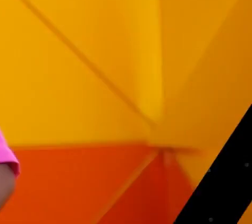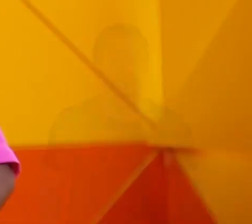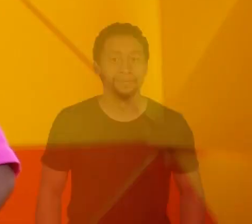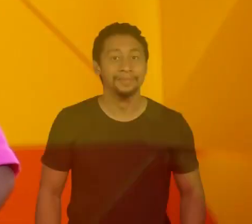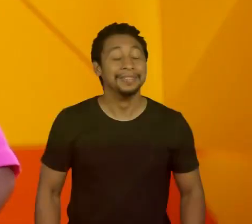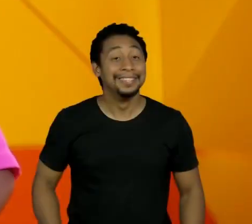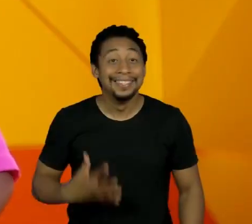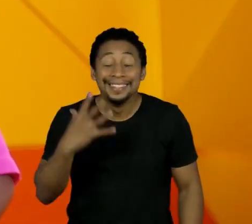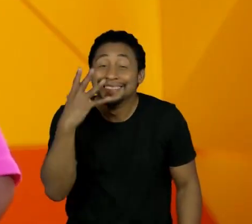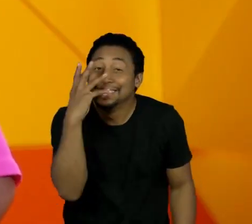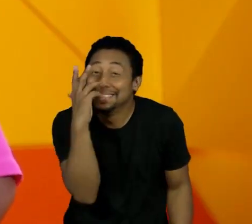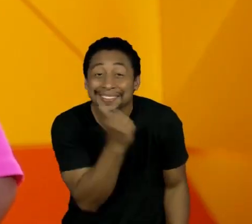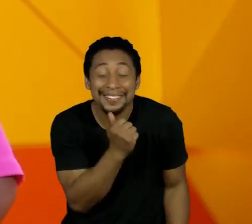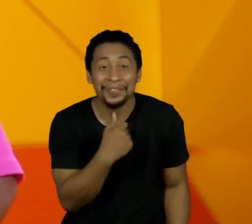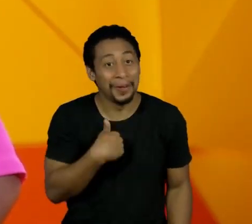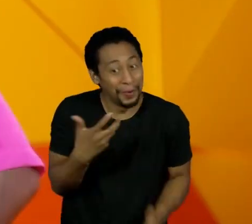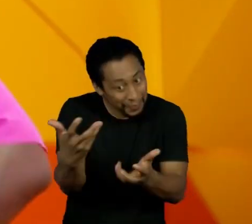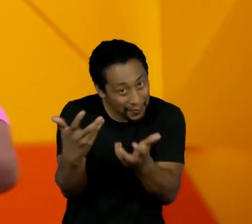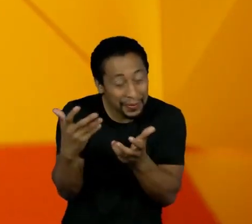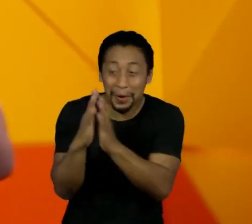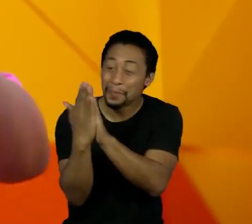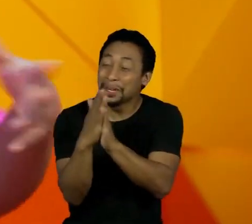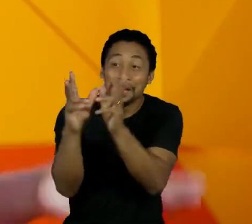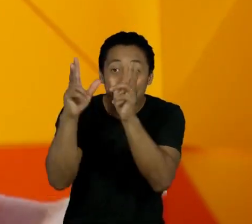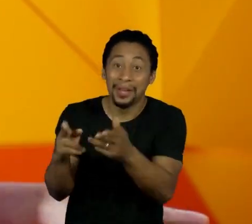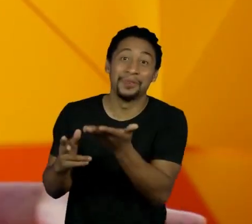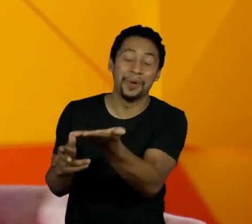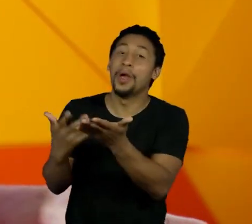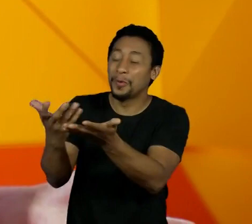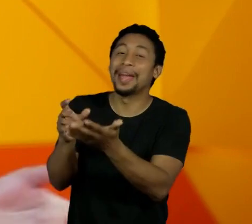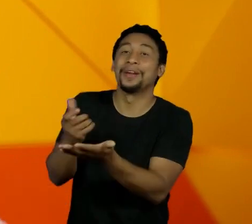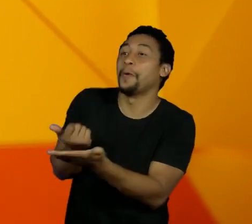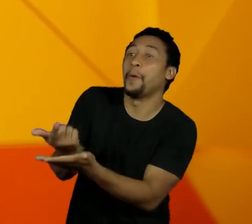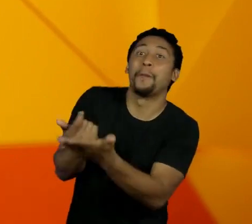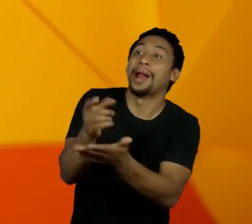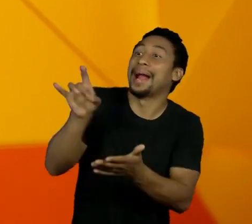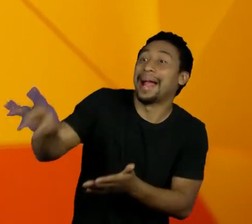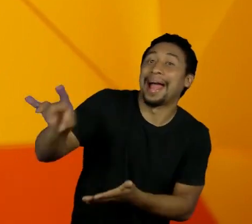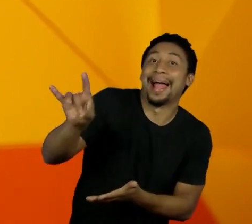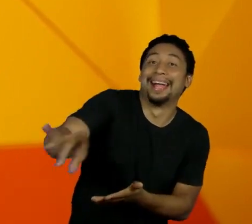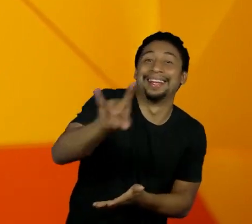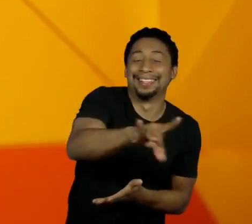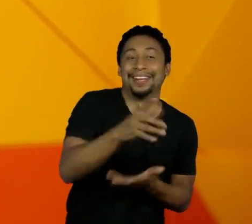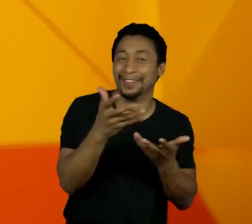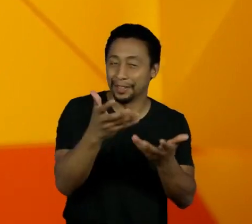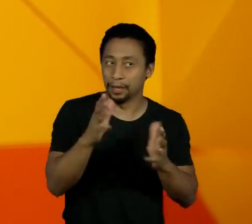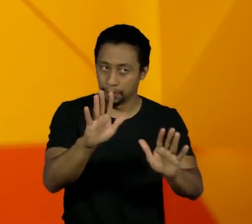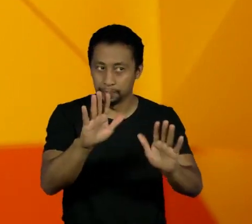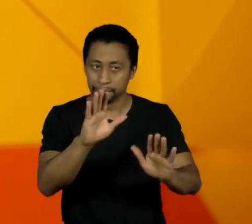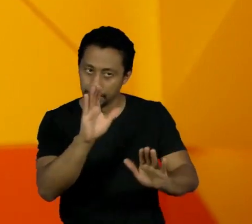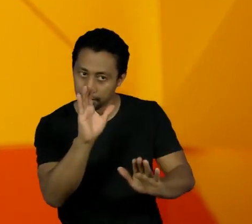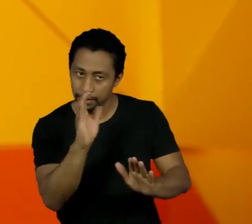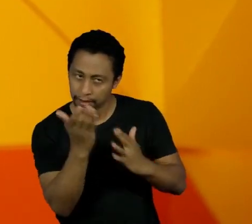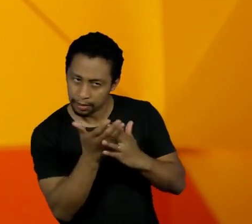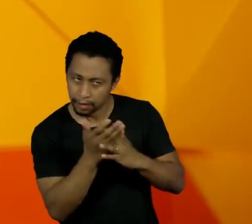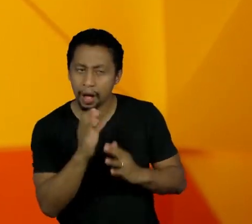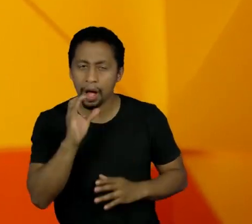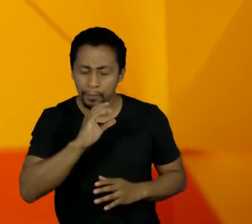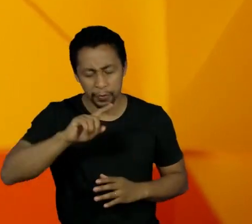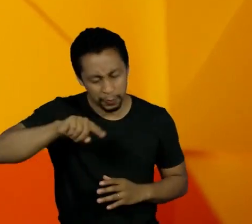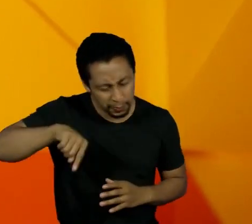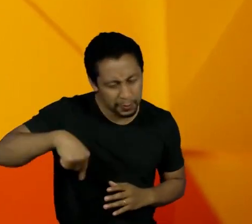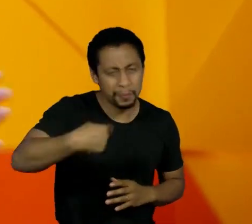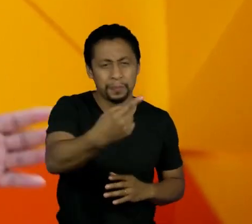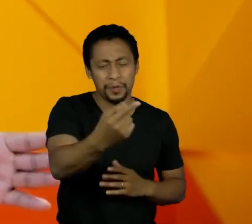Que coisa linda, eu quero uma boneca dessa. Aliás, eu quero uma de cada. Olha só, a gente precisa fazer uma pausa agora, mas depois do intervalo